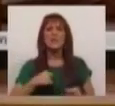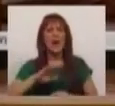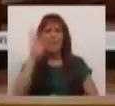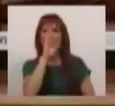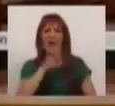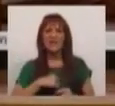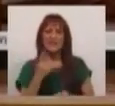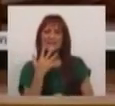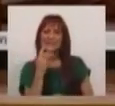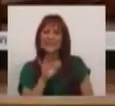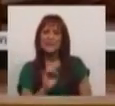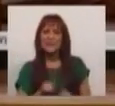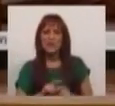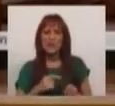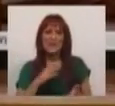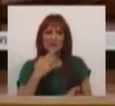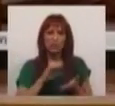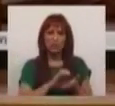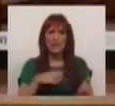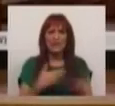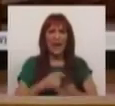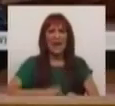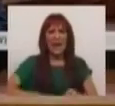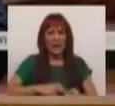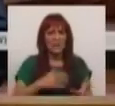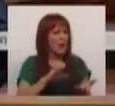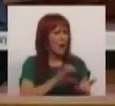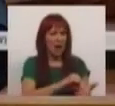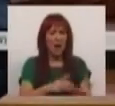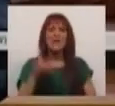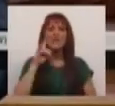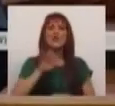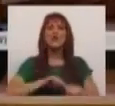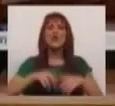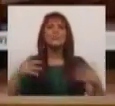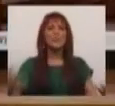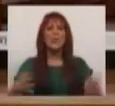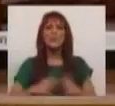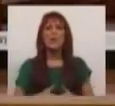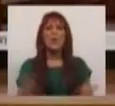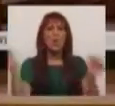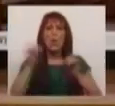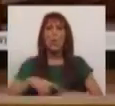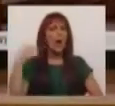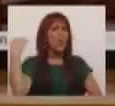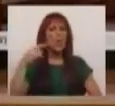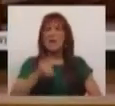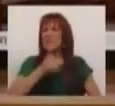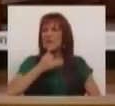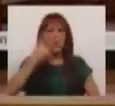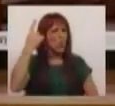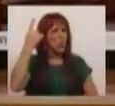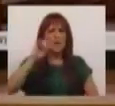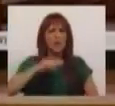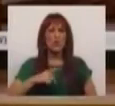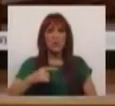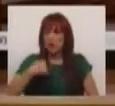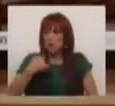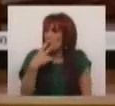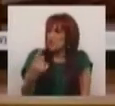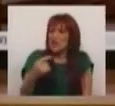práticas criteriosas na concessão de créditos milionários. Senhoras e senhores deputados, não há uma única medida que por si